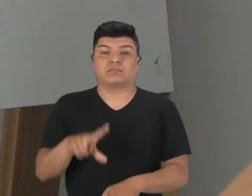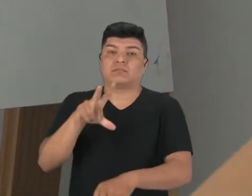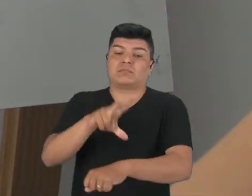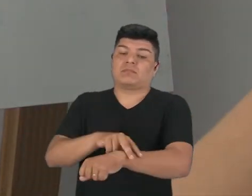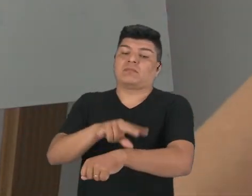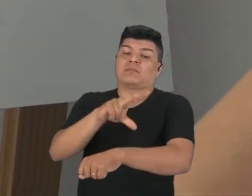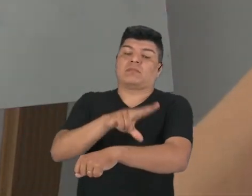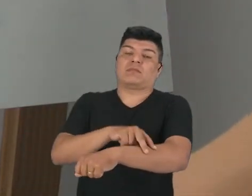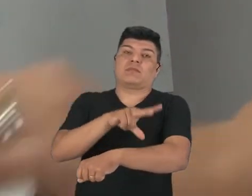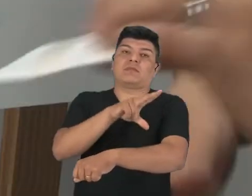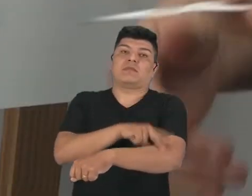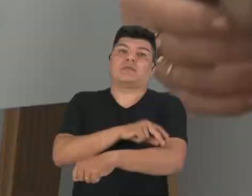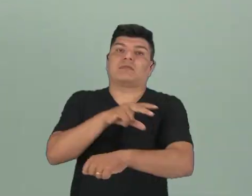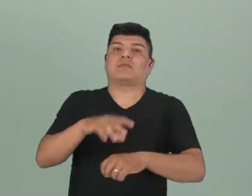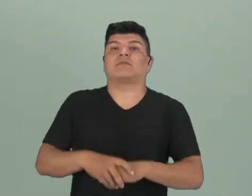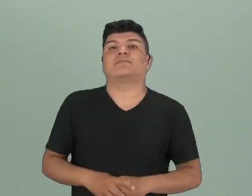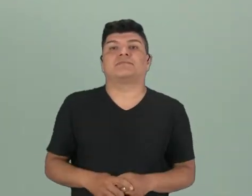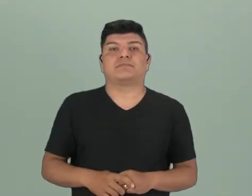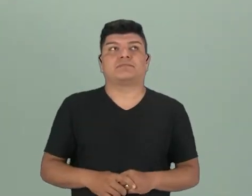que se alimenta da planta,